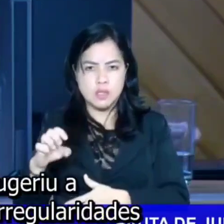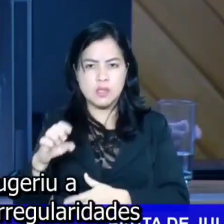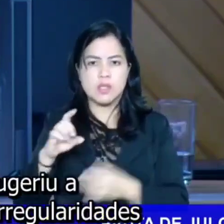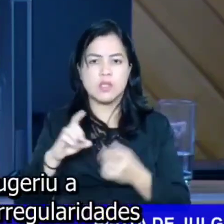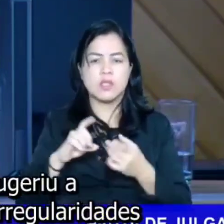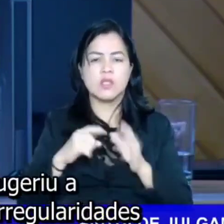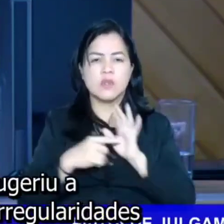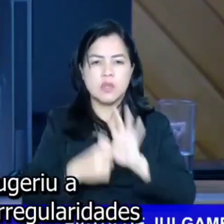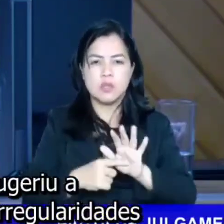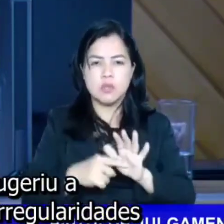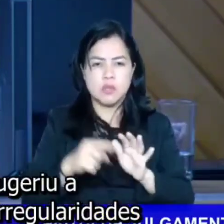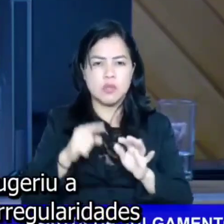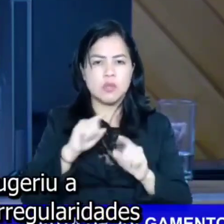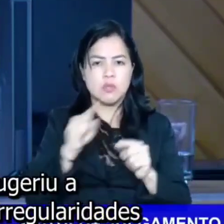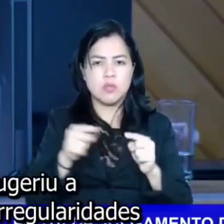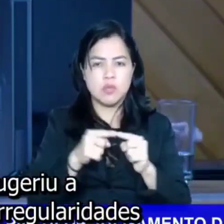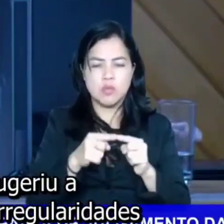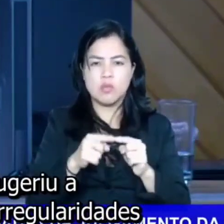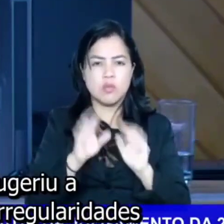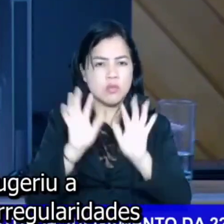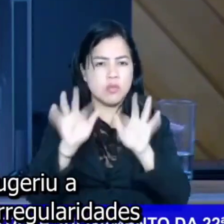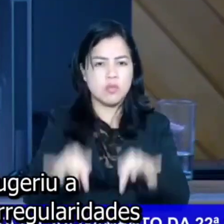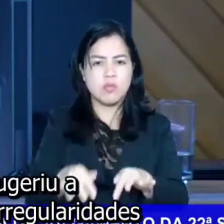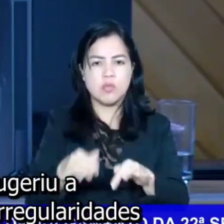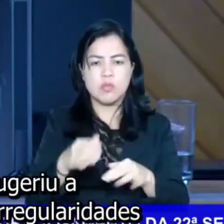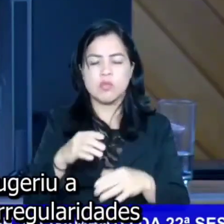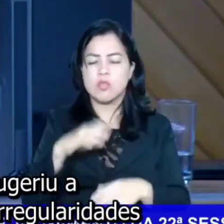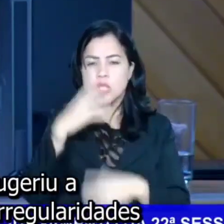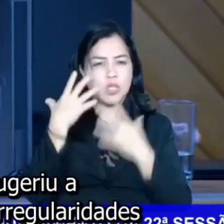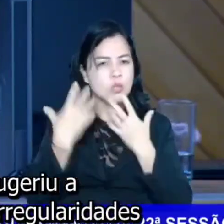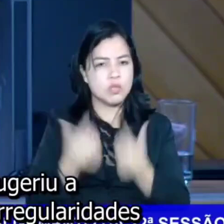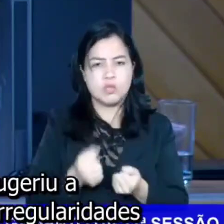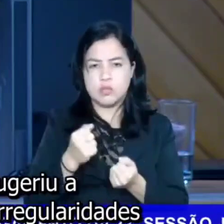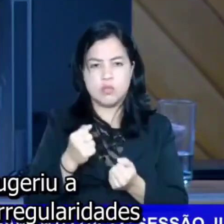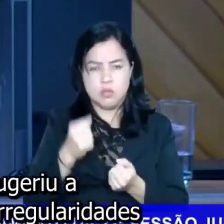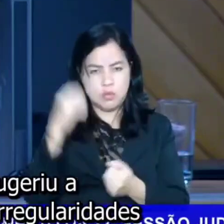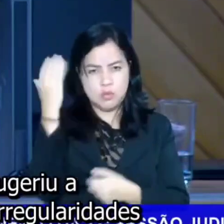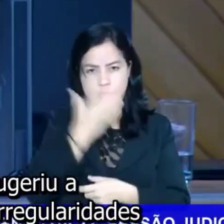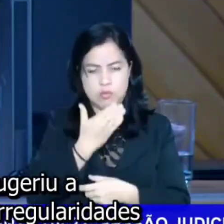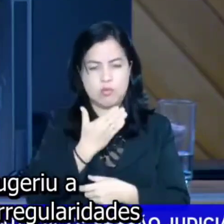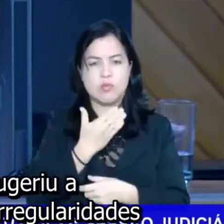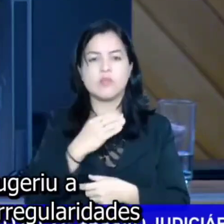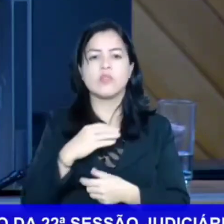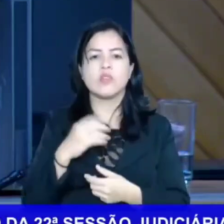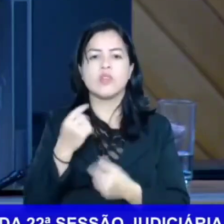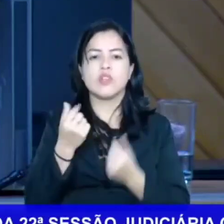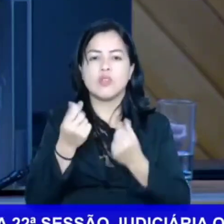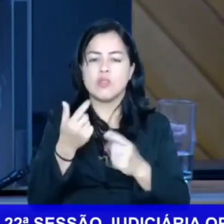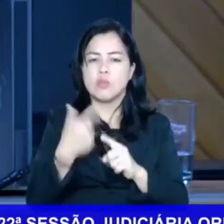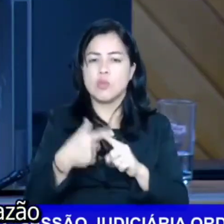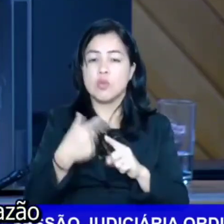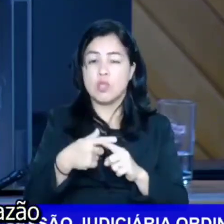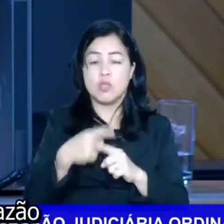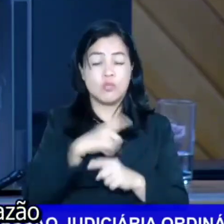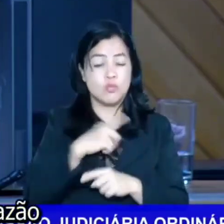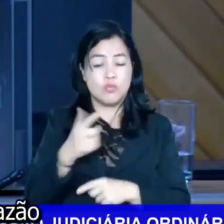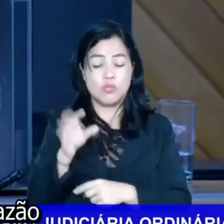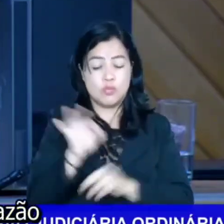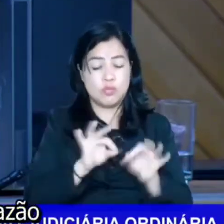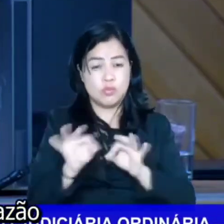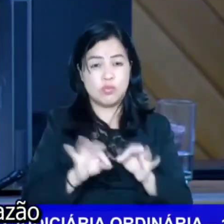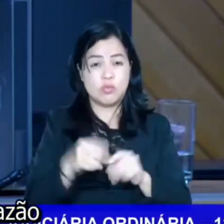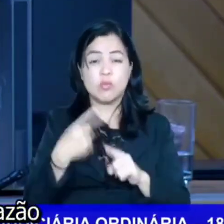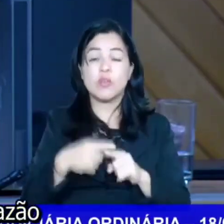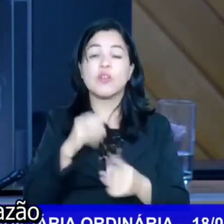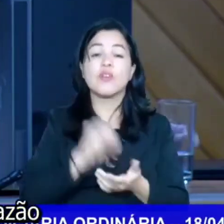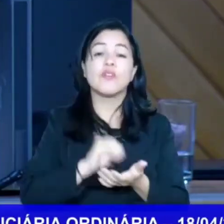parecer conclusivo, a unidade técnica sugeriu a desaprovação das contas em razão das seguintes irregularidades. A primeira, a ausência dos